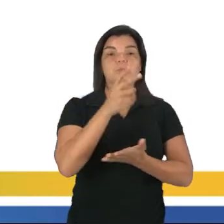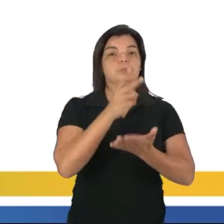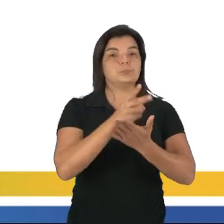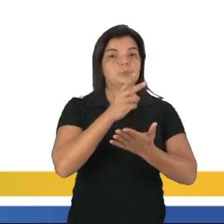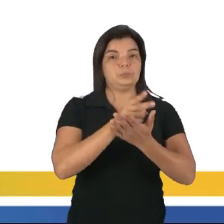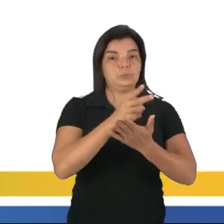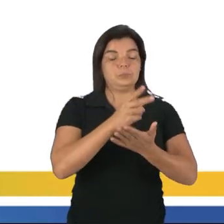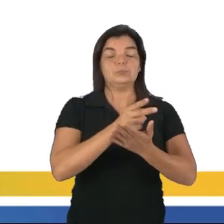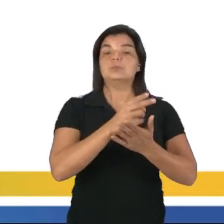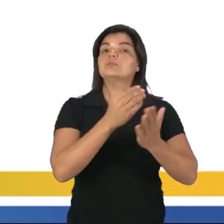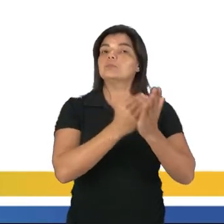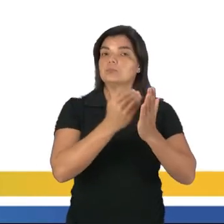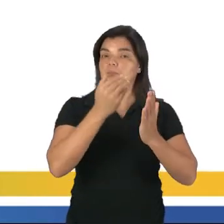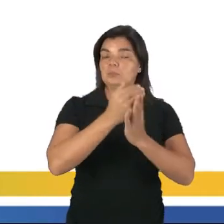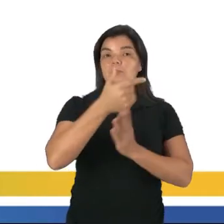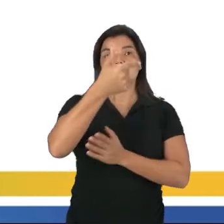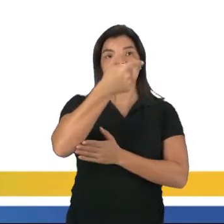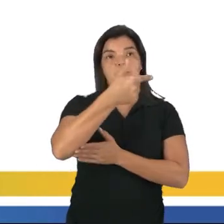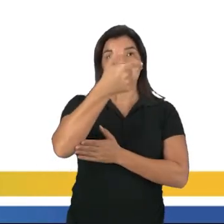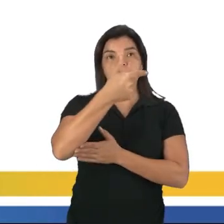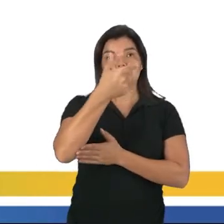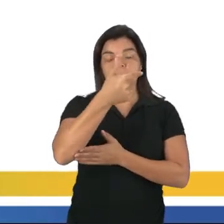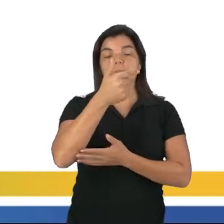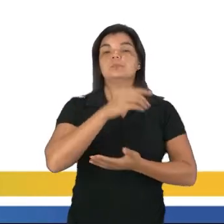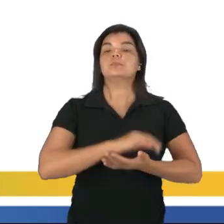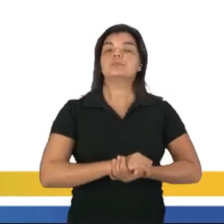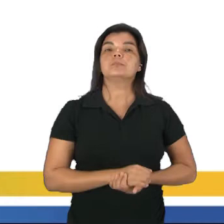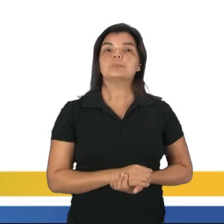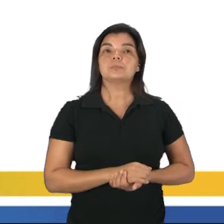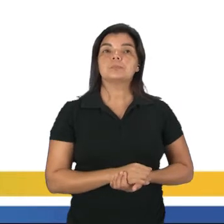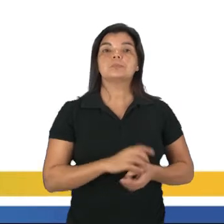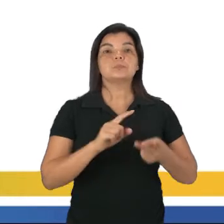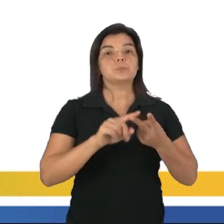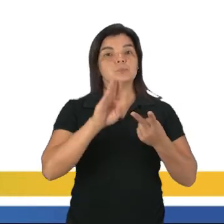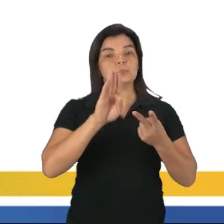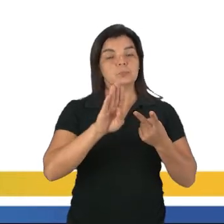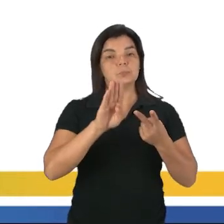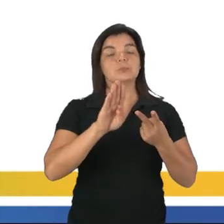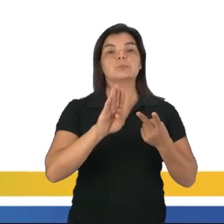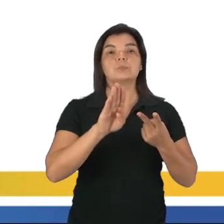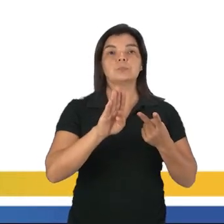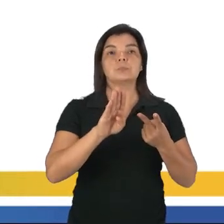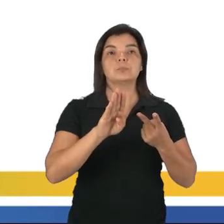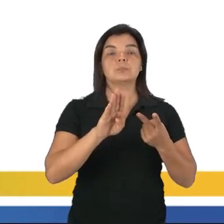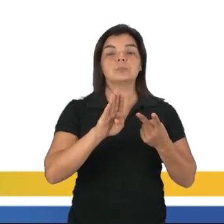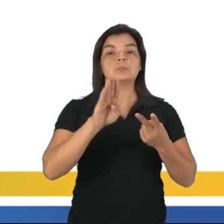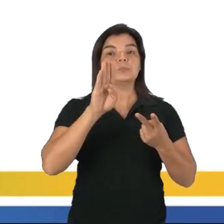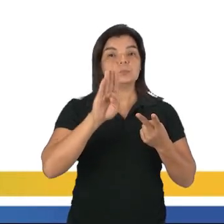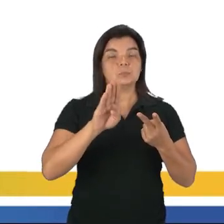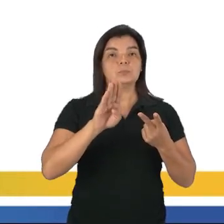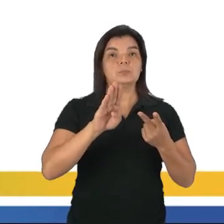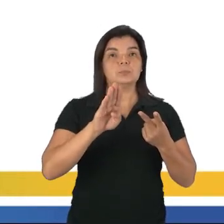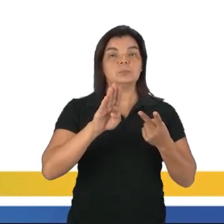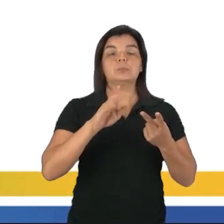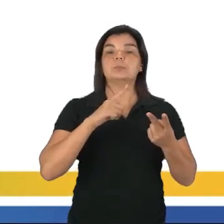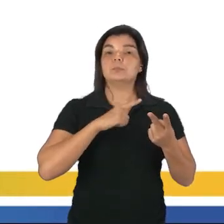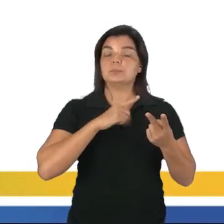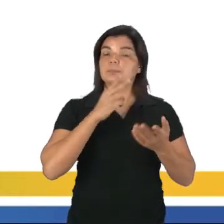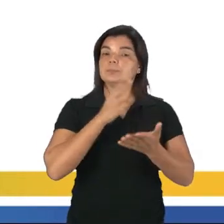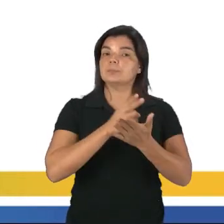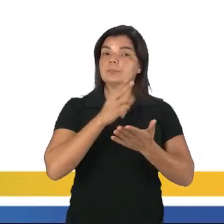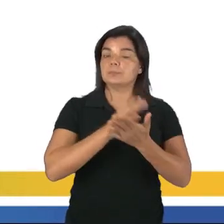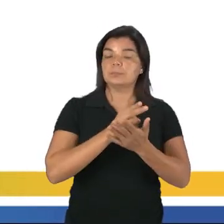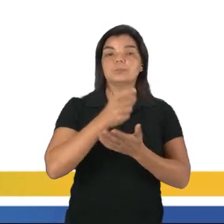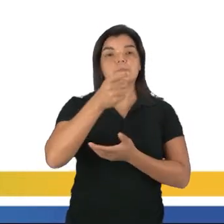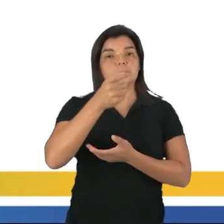sempre o coeficiente que acompanha a variável elevada ao quadrado, nesse caso aqui o x ao quadrado. O b é sempre